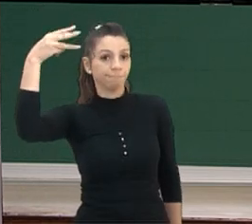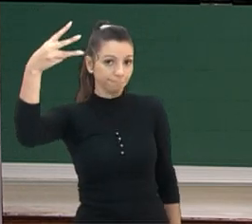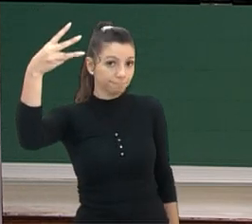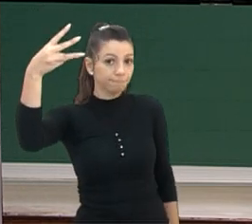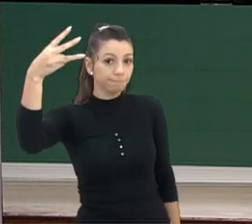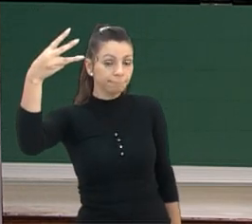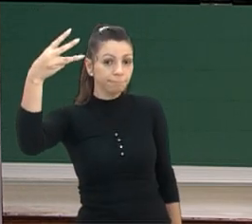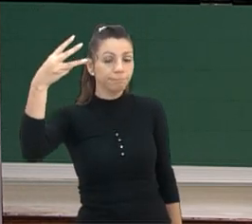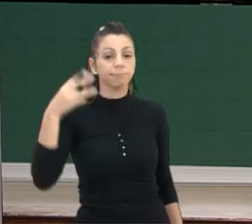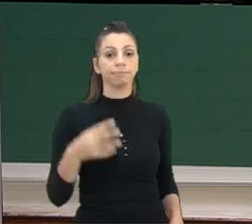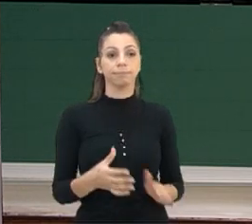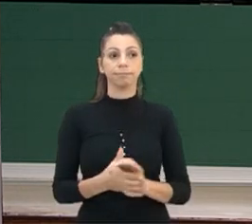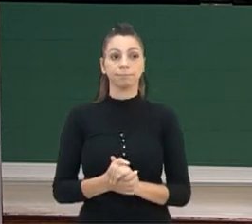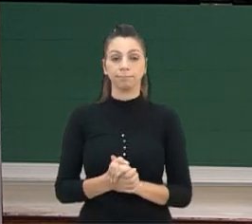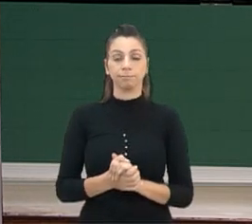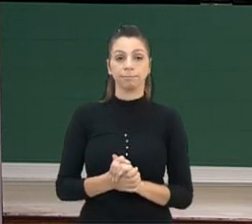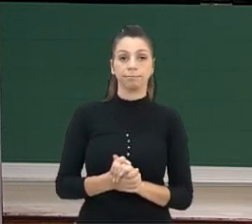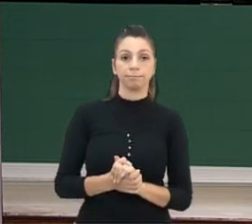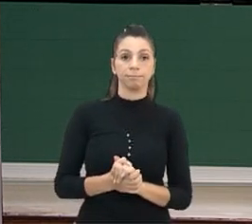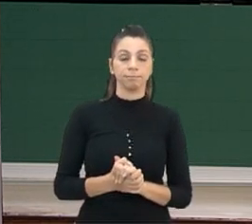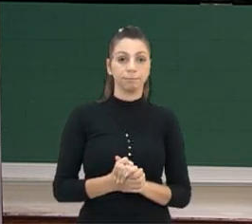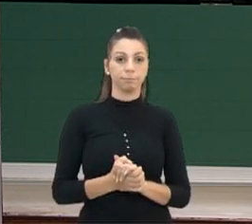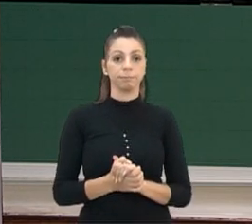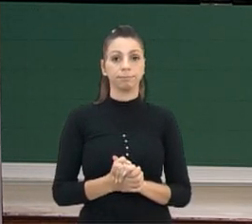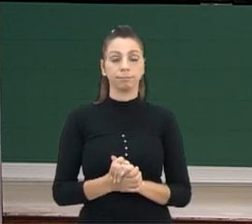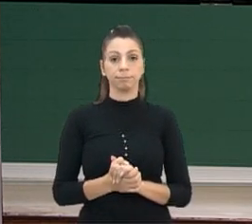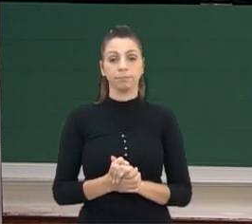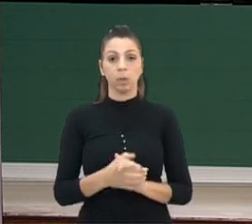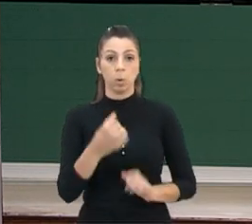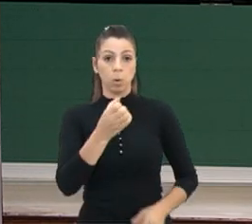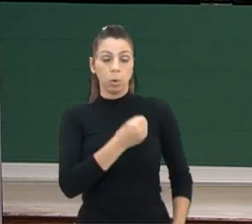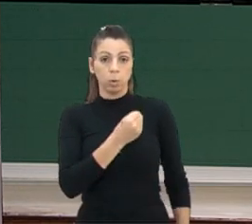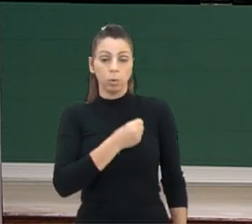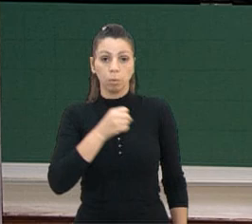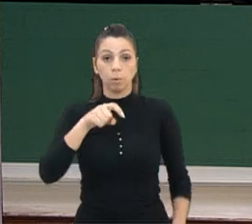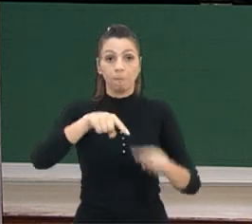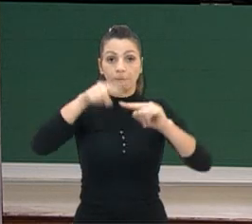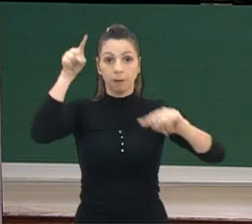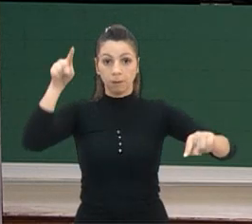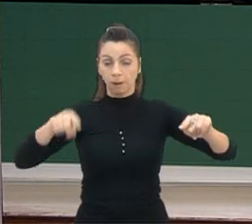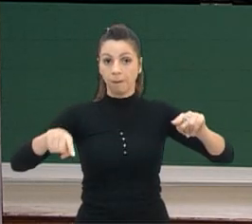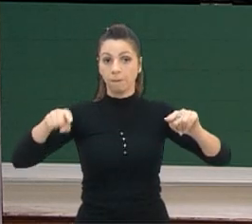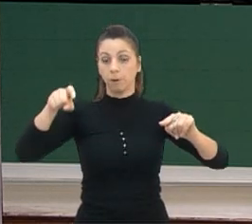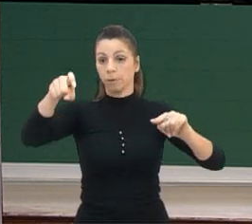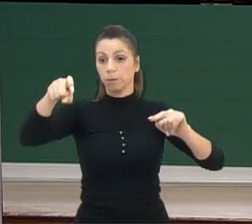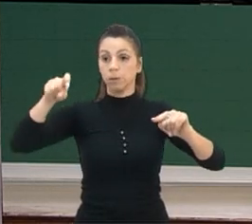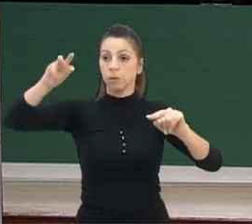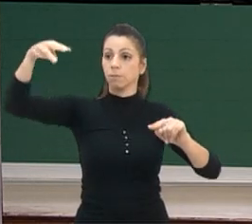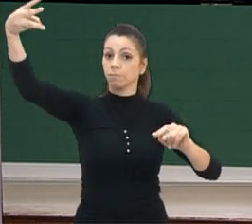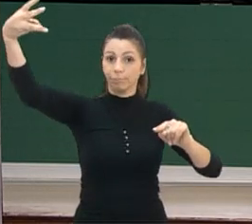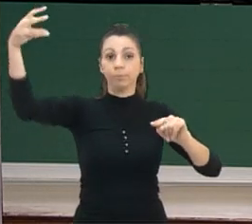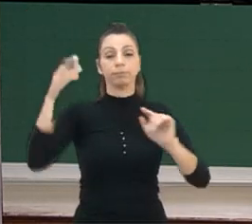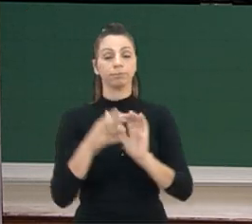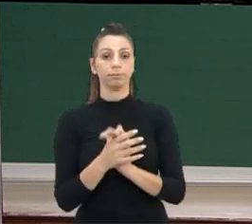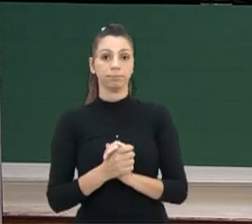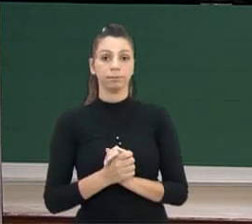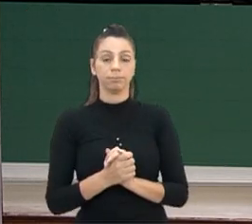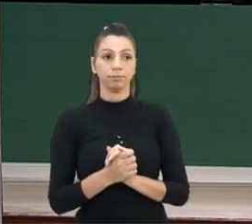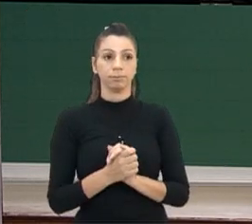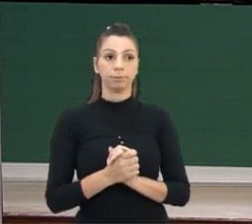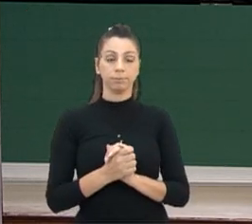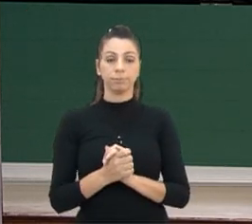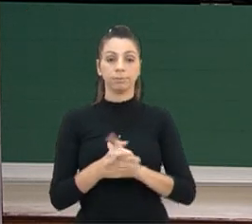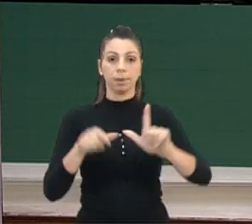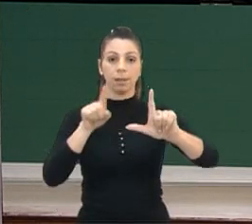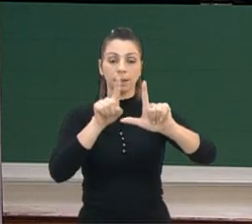Nós temos um monômio com a variável x e de terceiro grau, certo? Ou grau 3, tanto faz. Na letra B eu